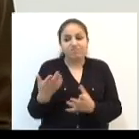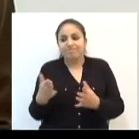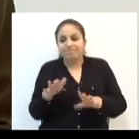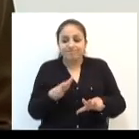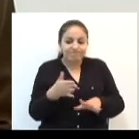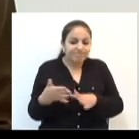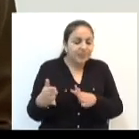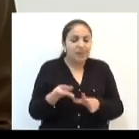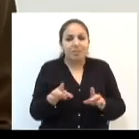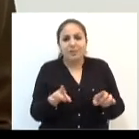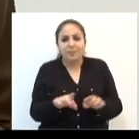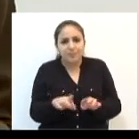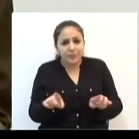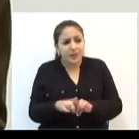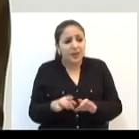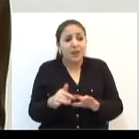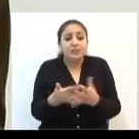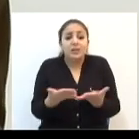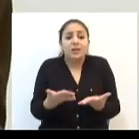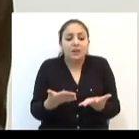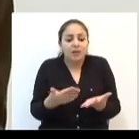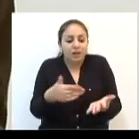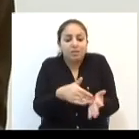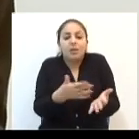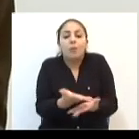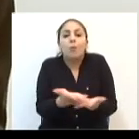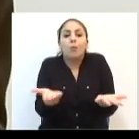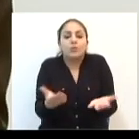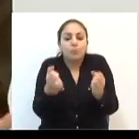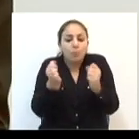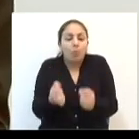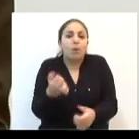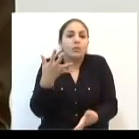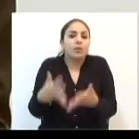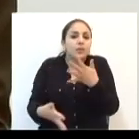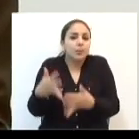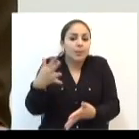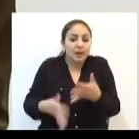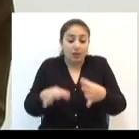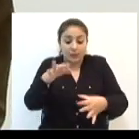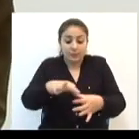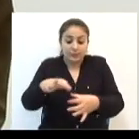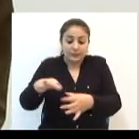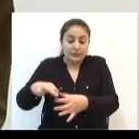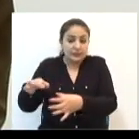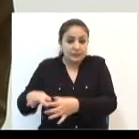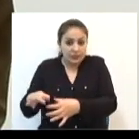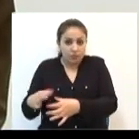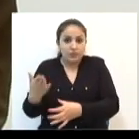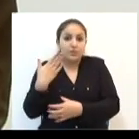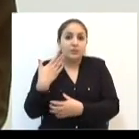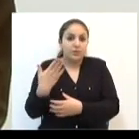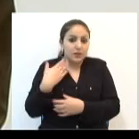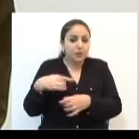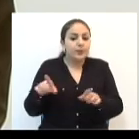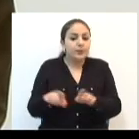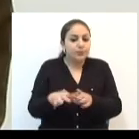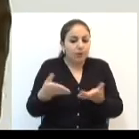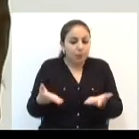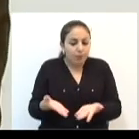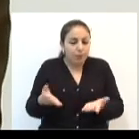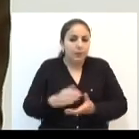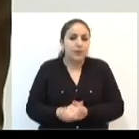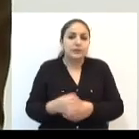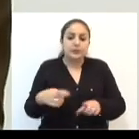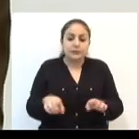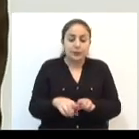indefinida, então, até que ponto isso pode prejudicar as culturas de verão que temos agora logo aí, e também